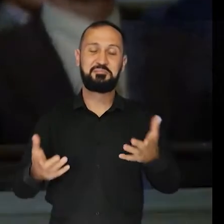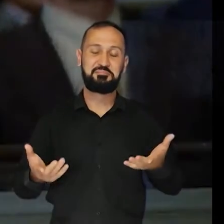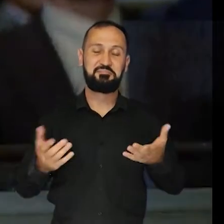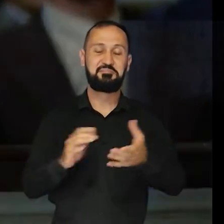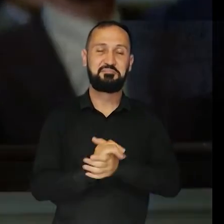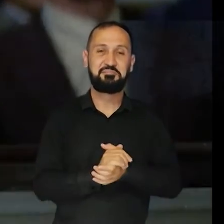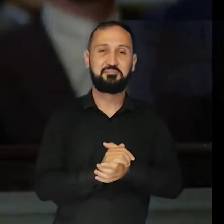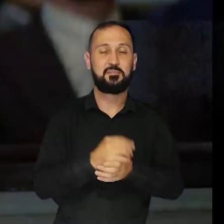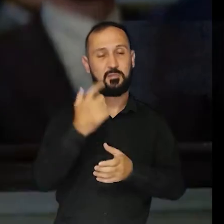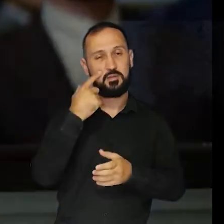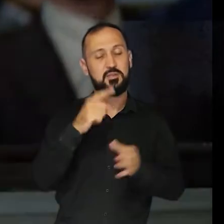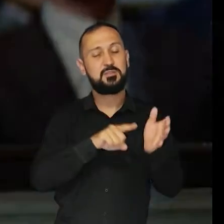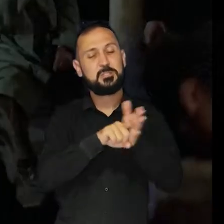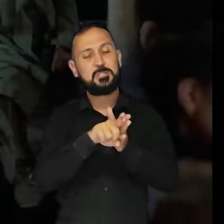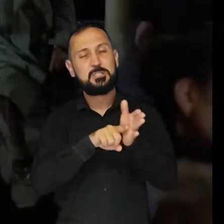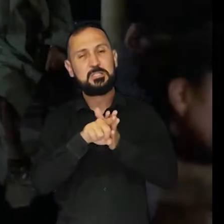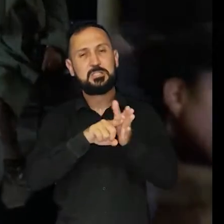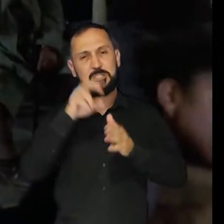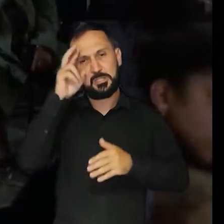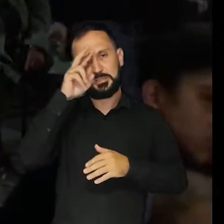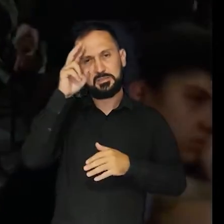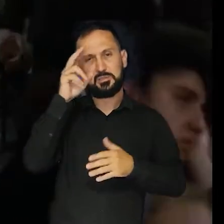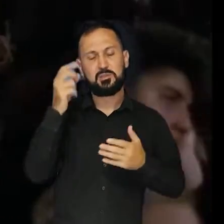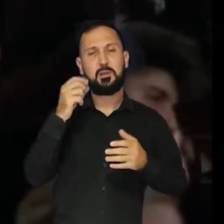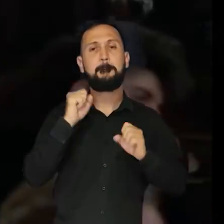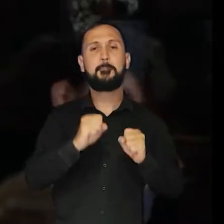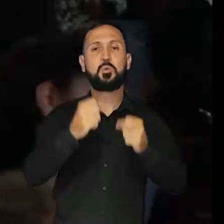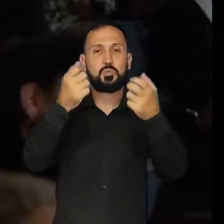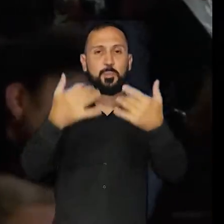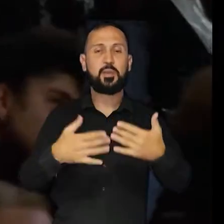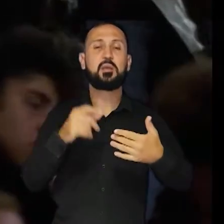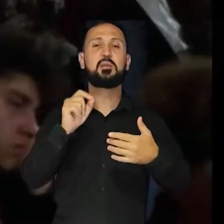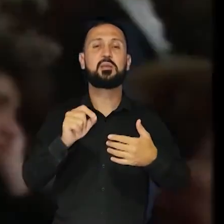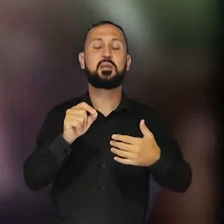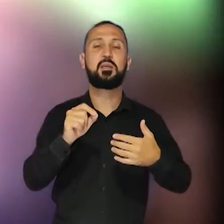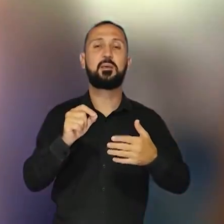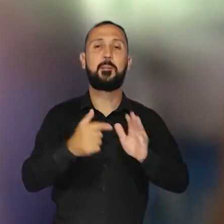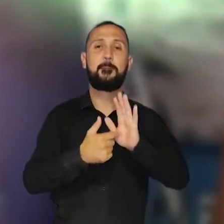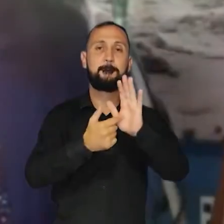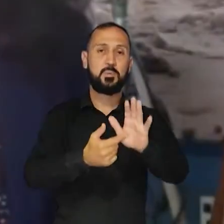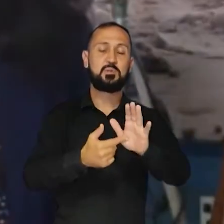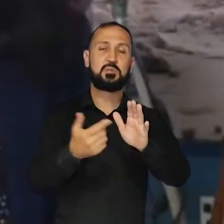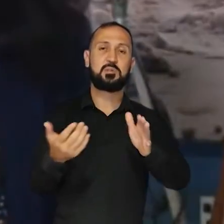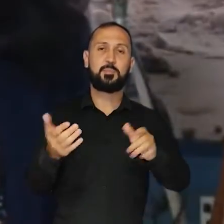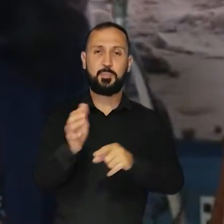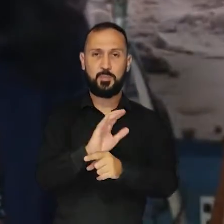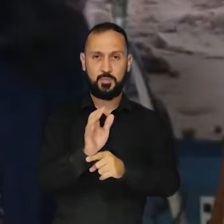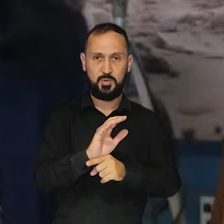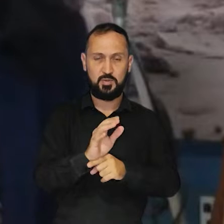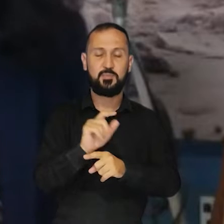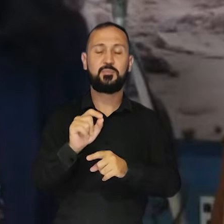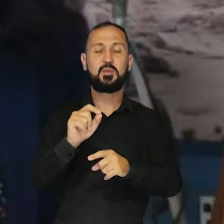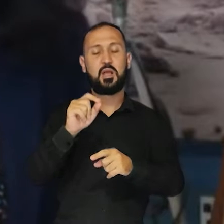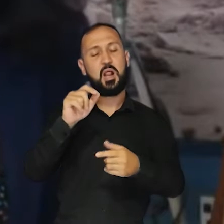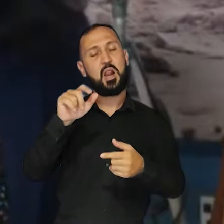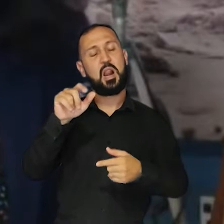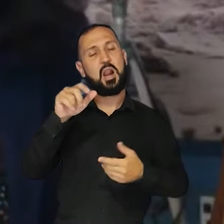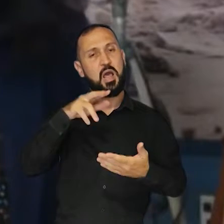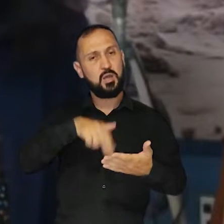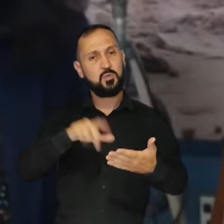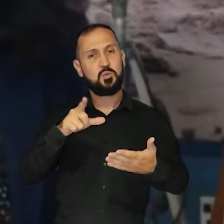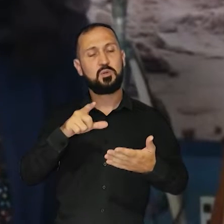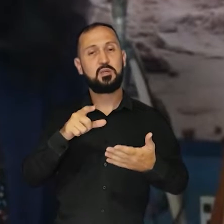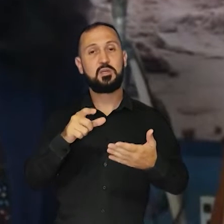televisão. E aí a gente vai atrás dessa história e assim, a gente pode dizer, né, trazendo aqui para esse programa